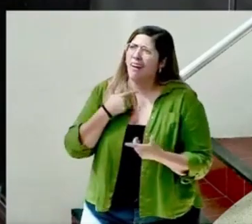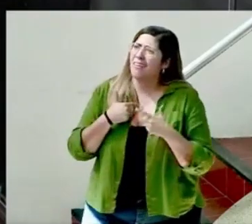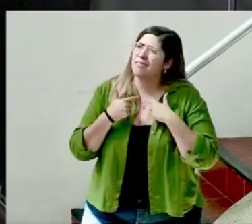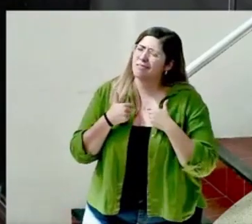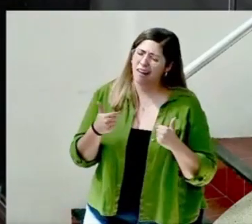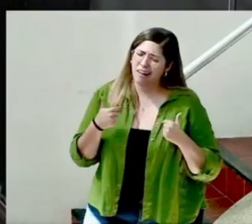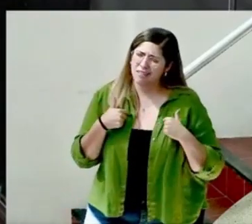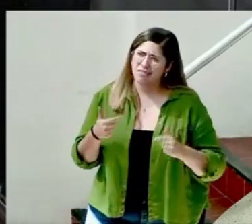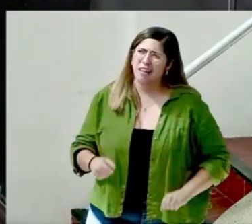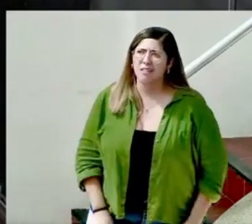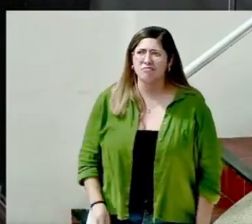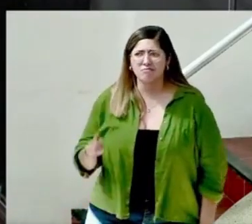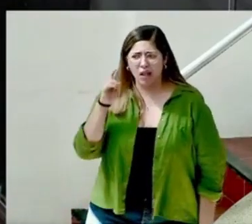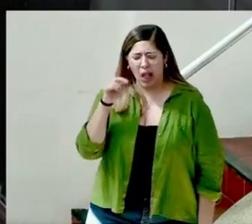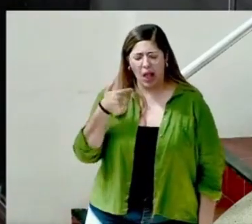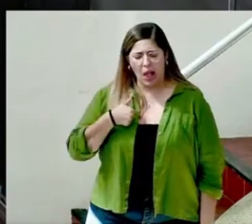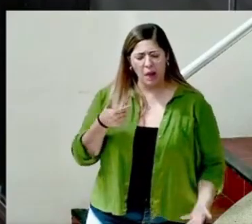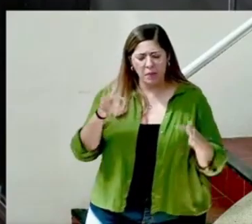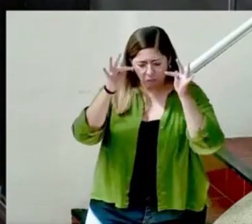crente fiel.